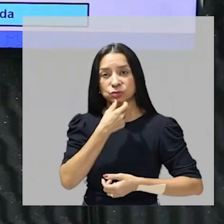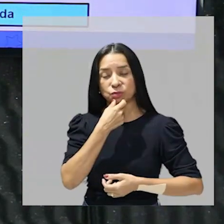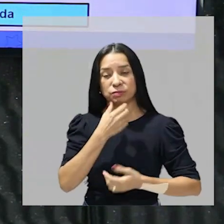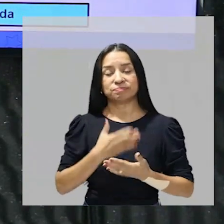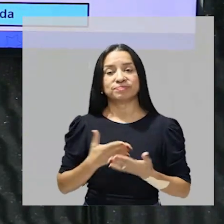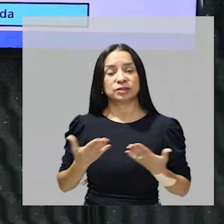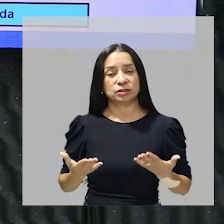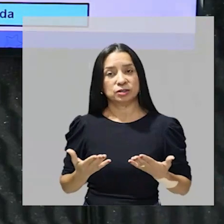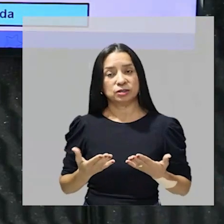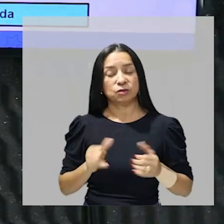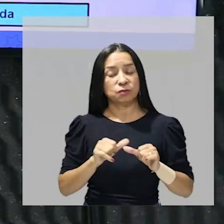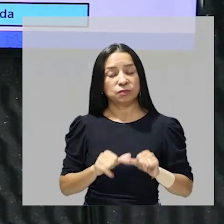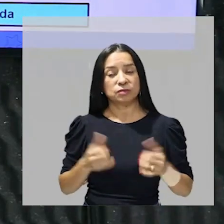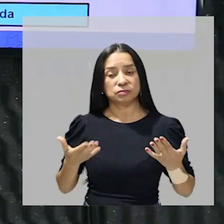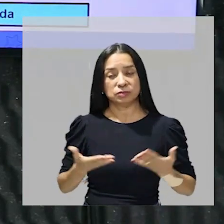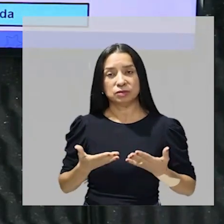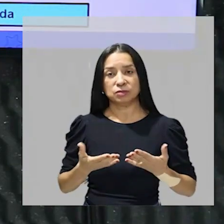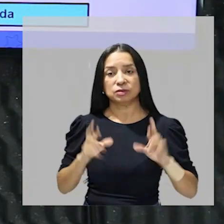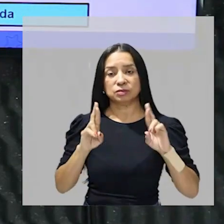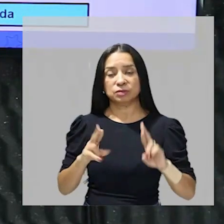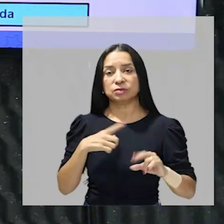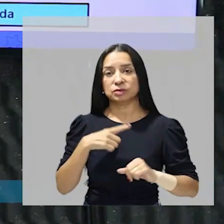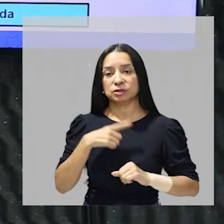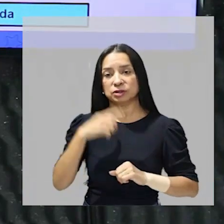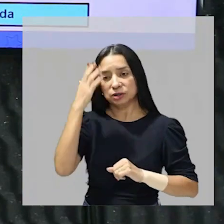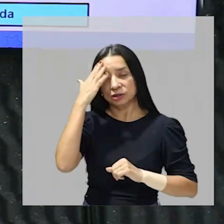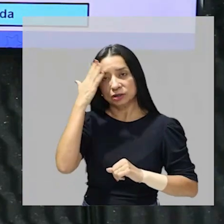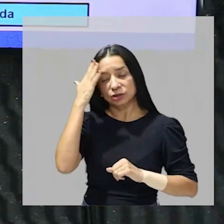Então, pessoal, vou ficando por aqui. Espero que vocês tenham